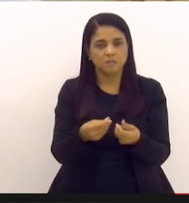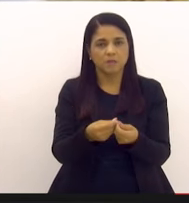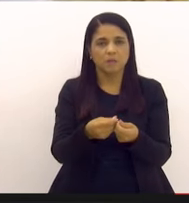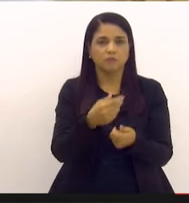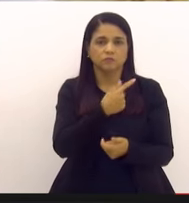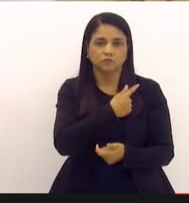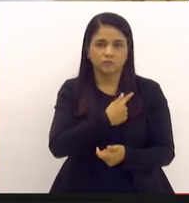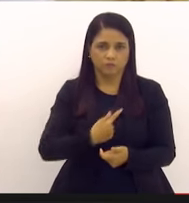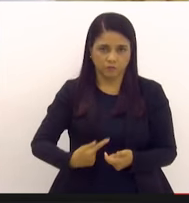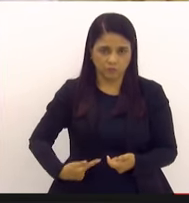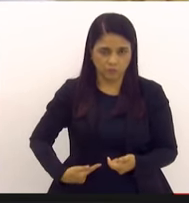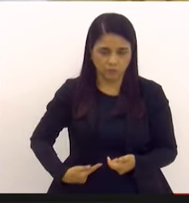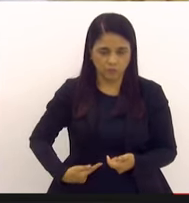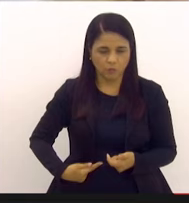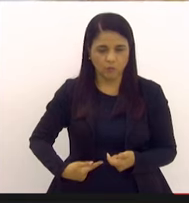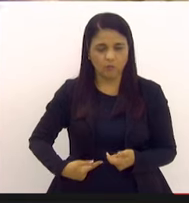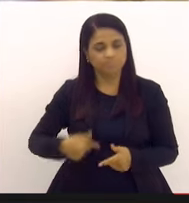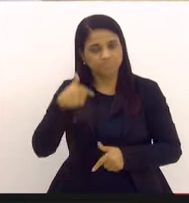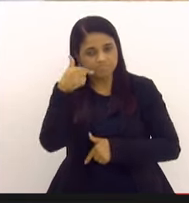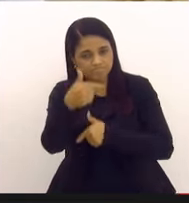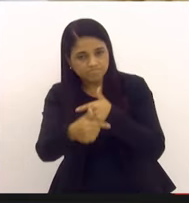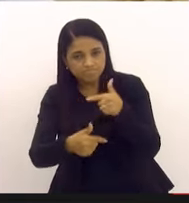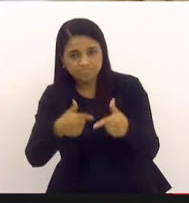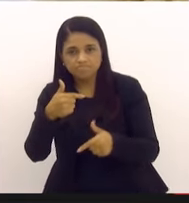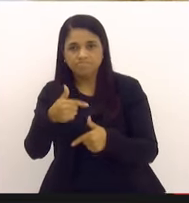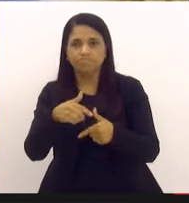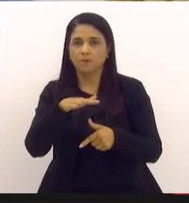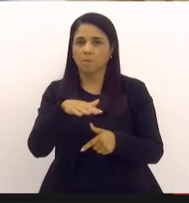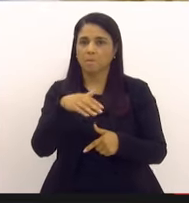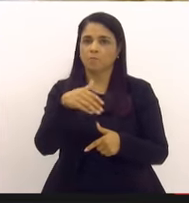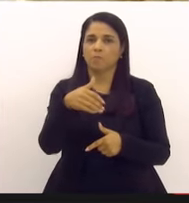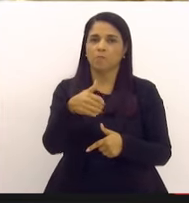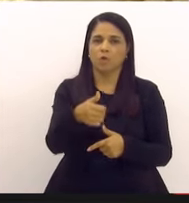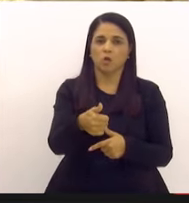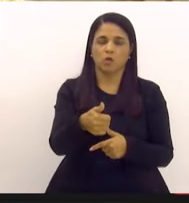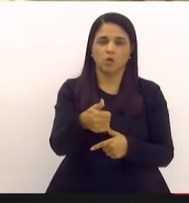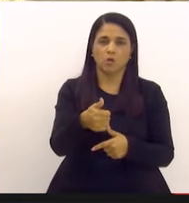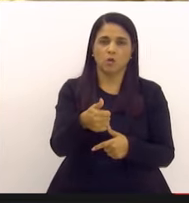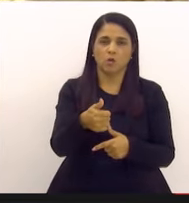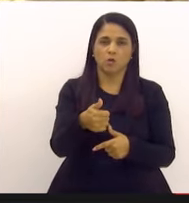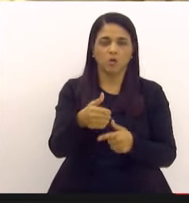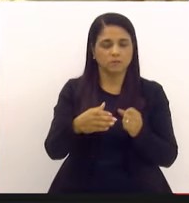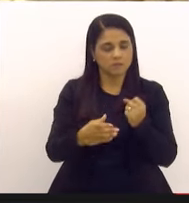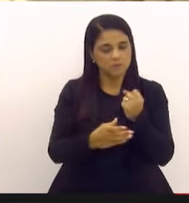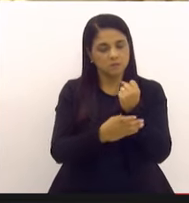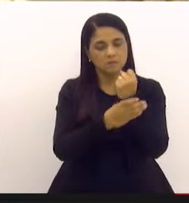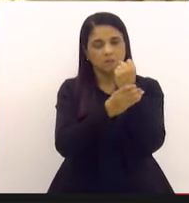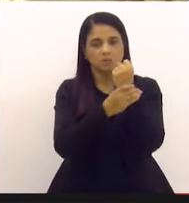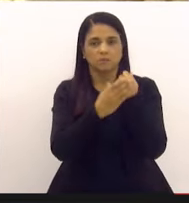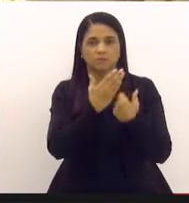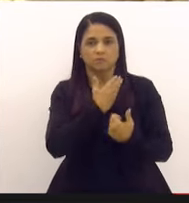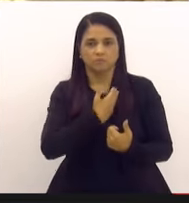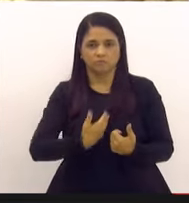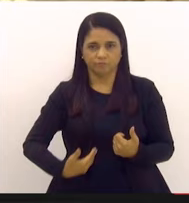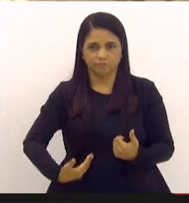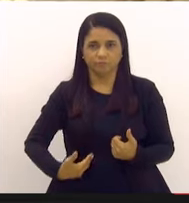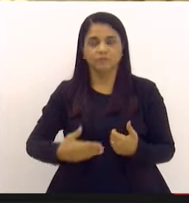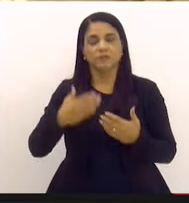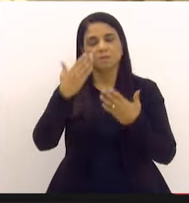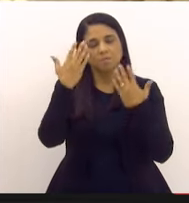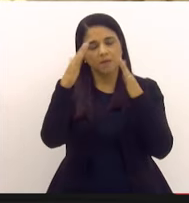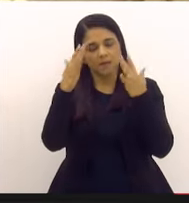no melhor trabalhar e melhor fazer em prol da segurança do nosso Estado. Parabéns,